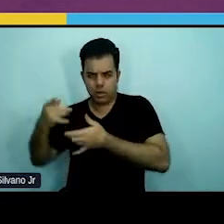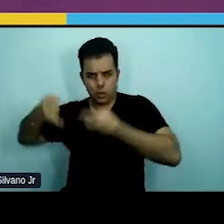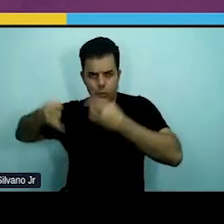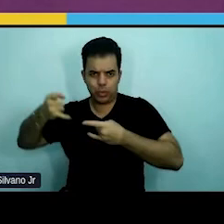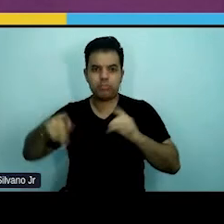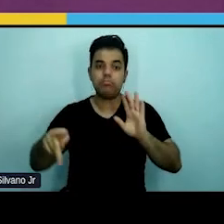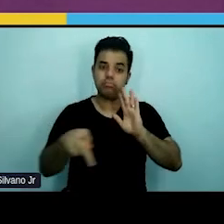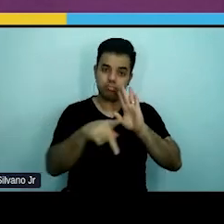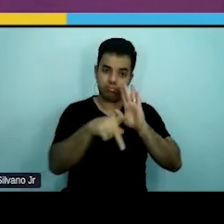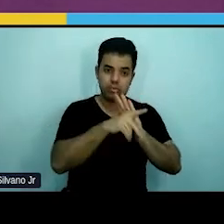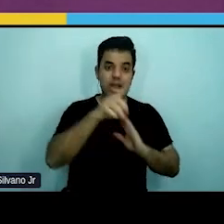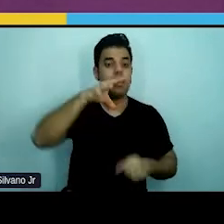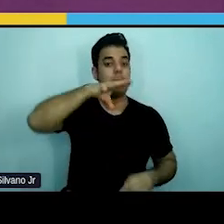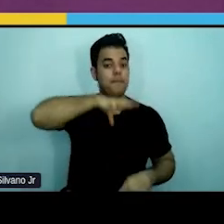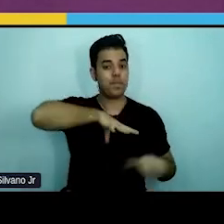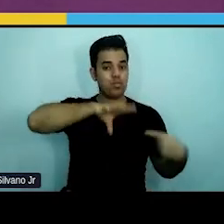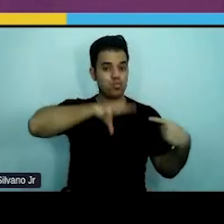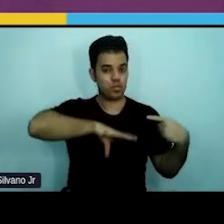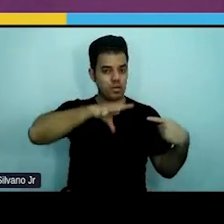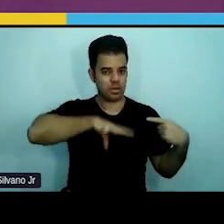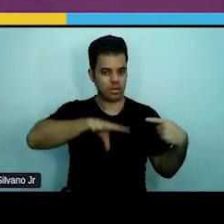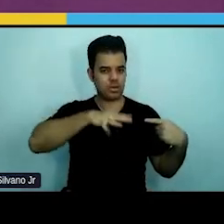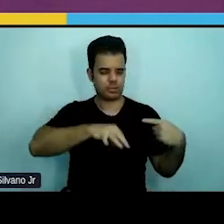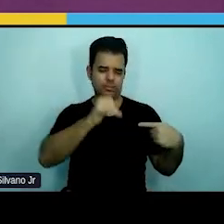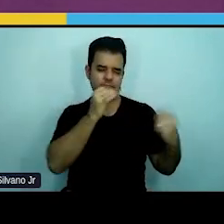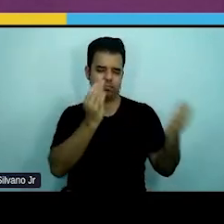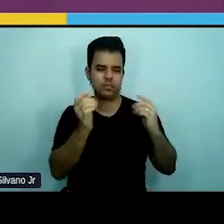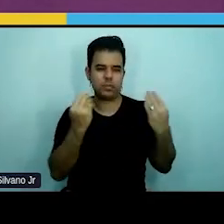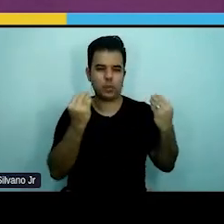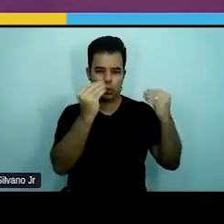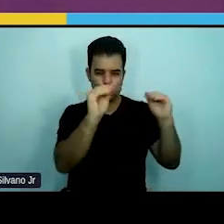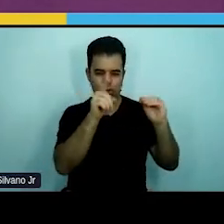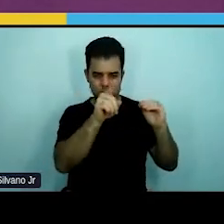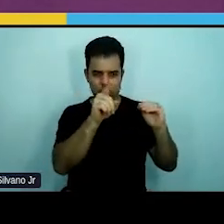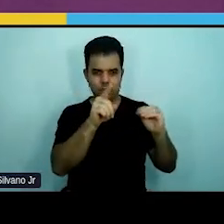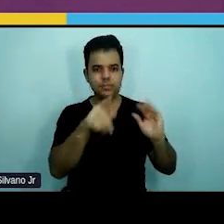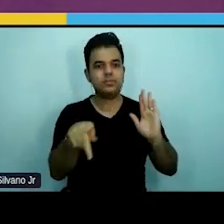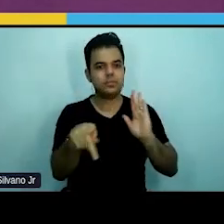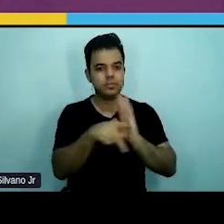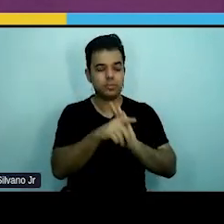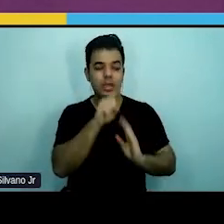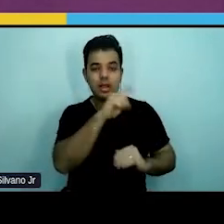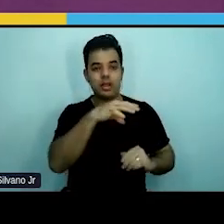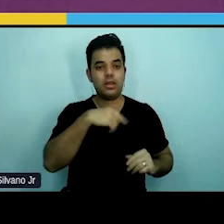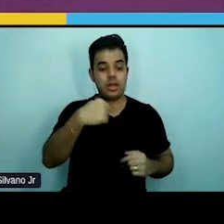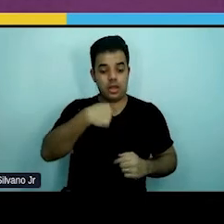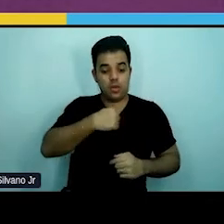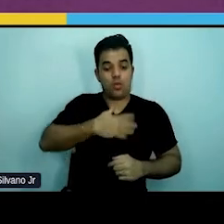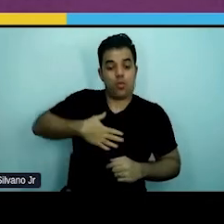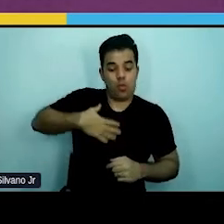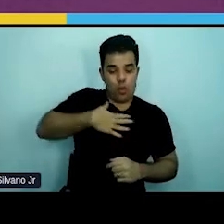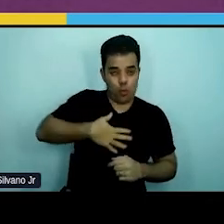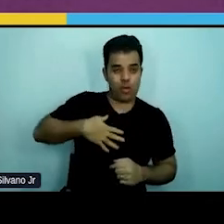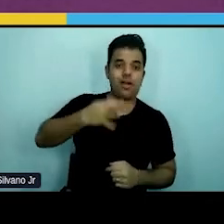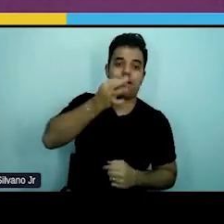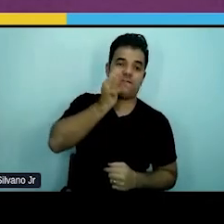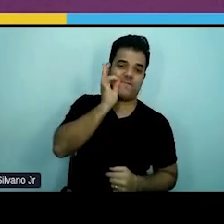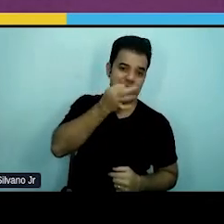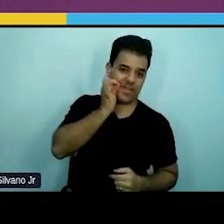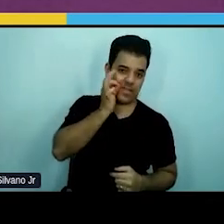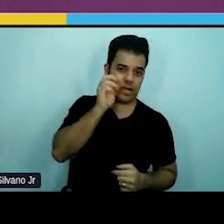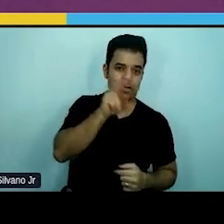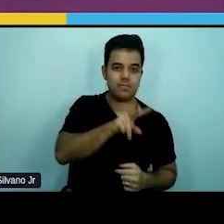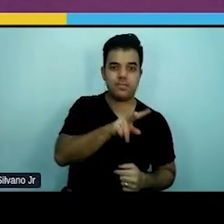seria um texto em português, tá? O exemplo seria da língua fonte, eu gosto de café,